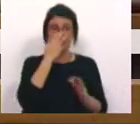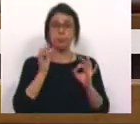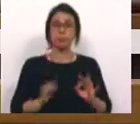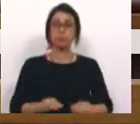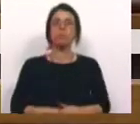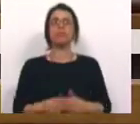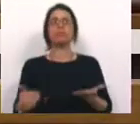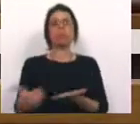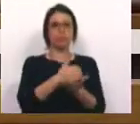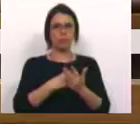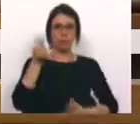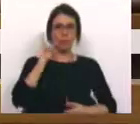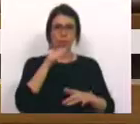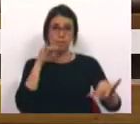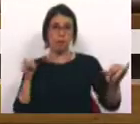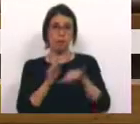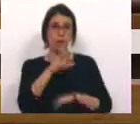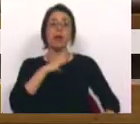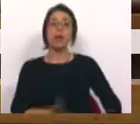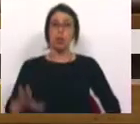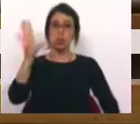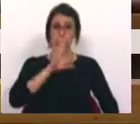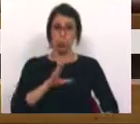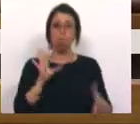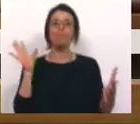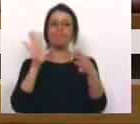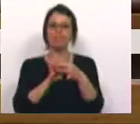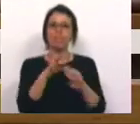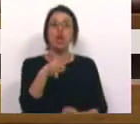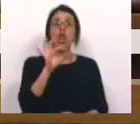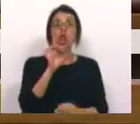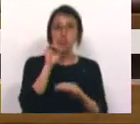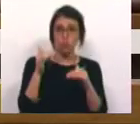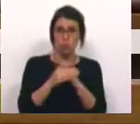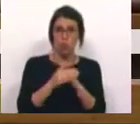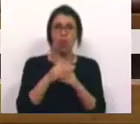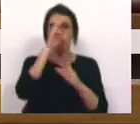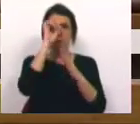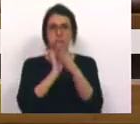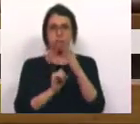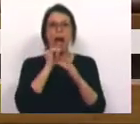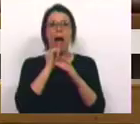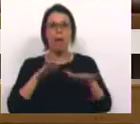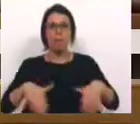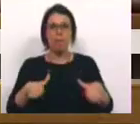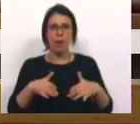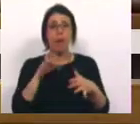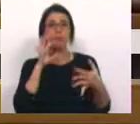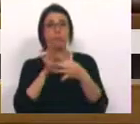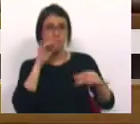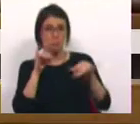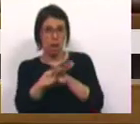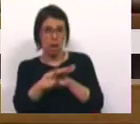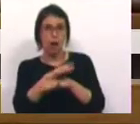Concretizando, dados da Autoridade Marítima Nacional associam 18 mortes por afogamento a praias